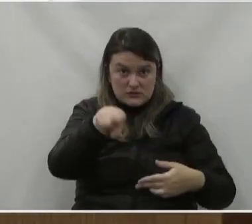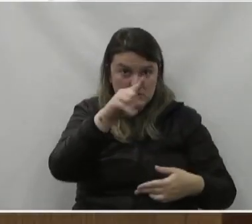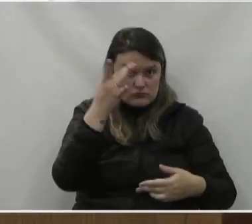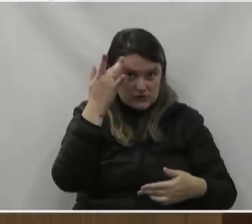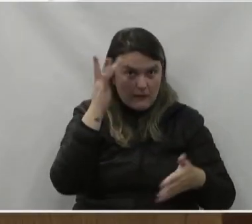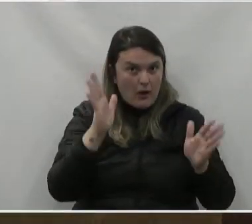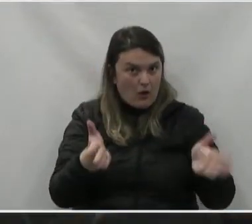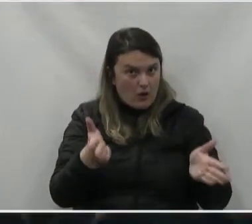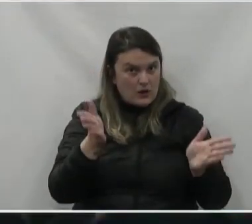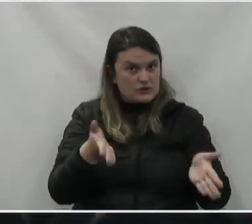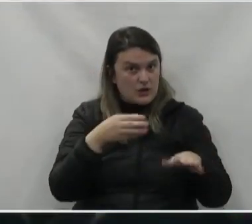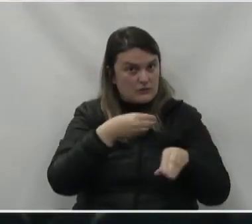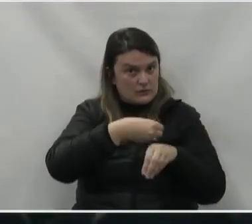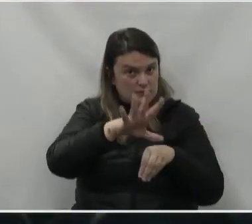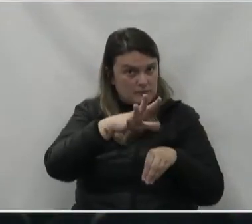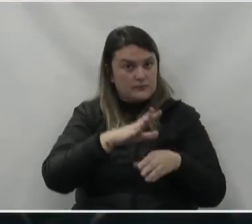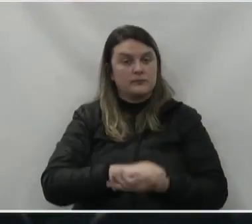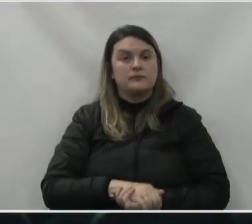sabendo.